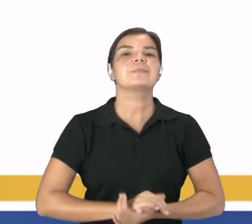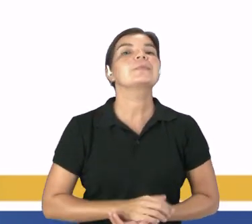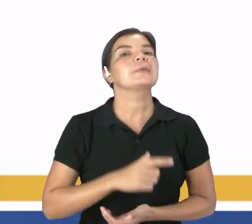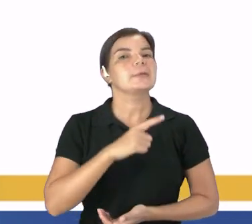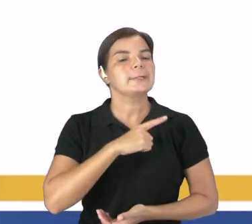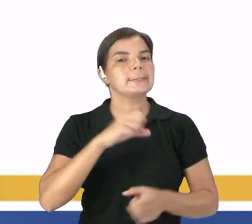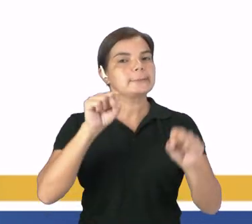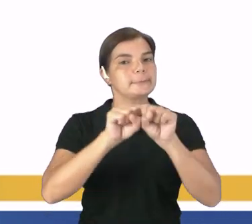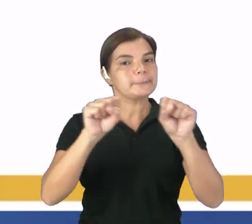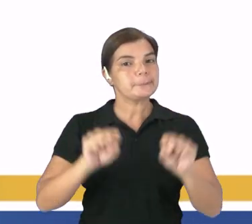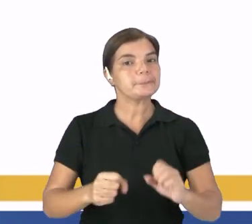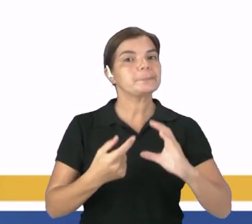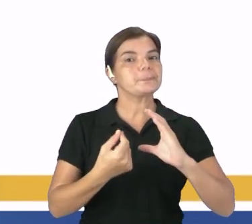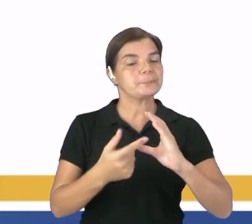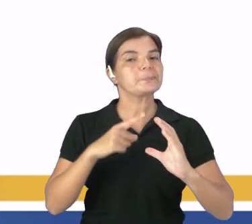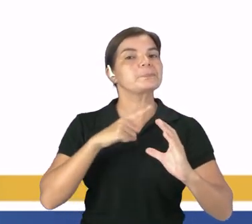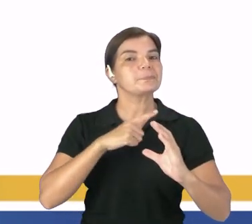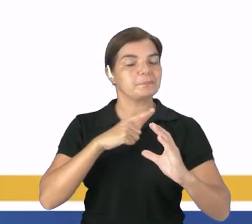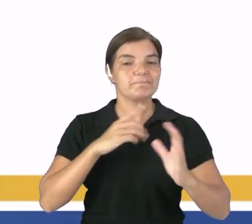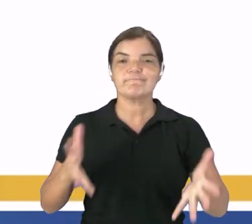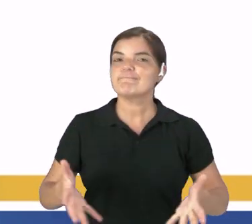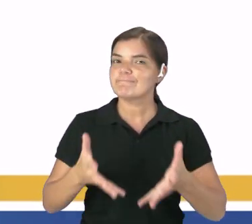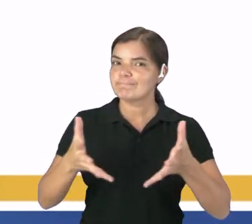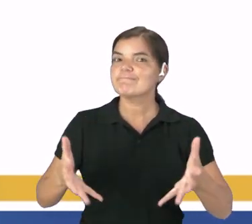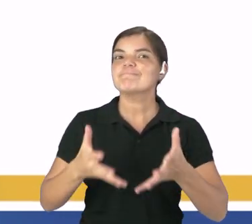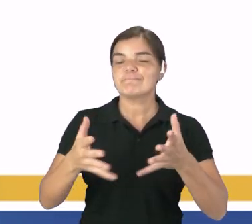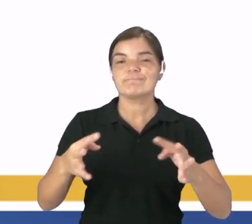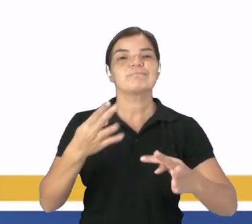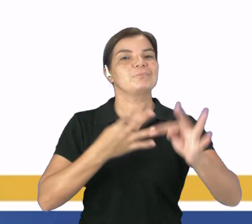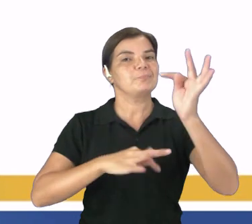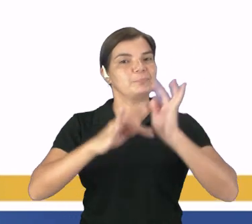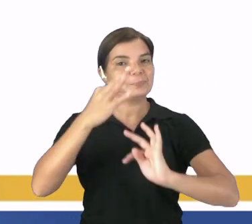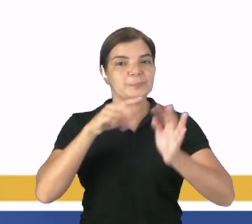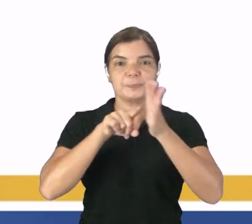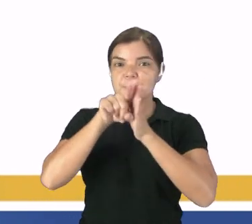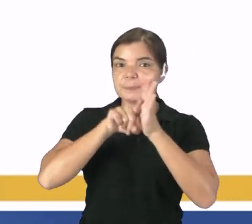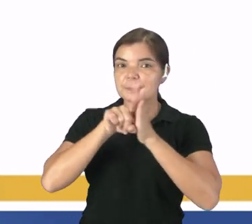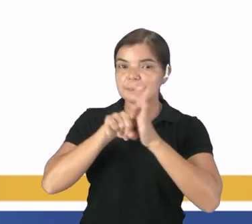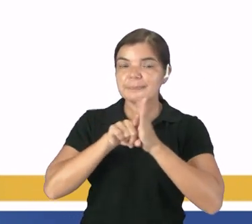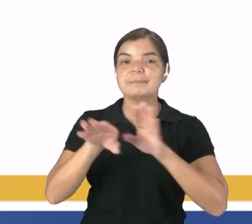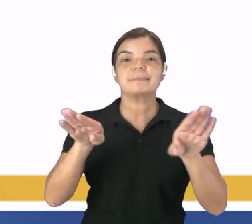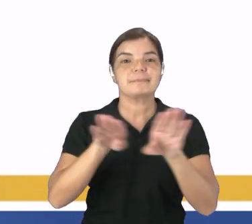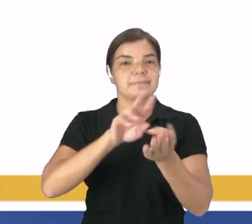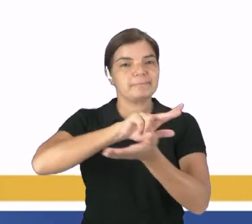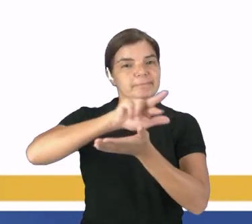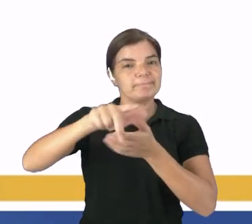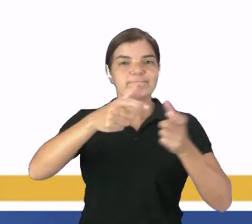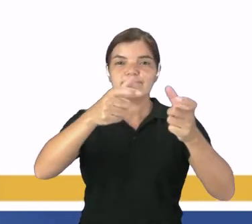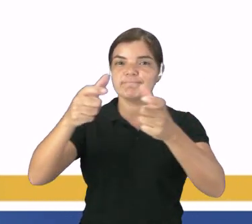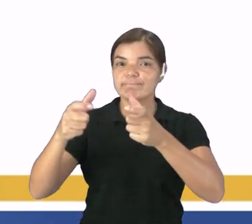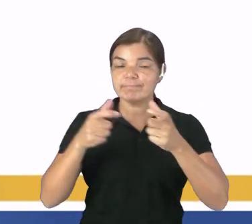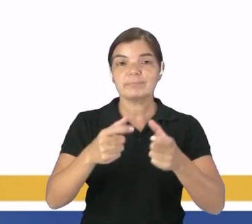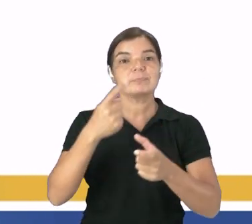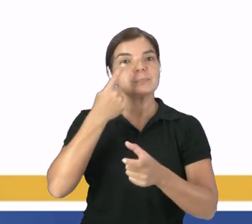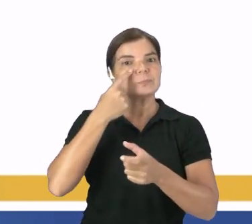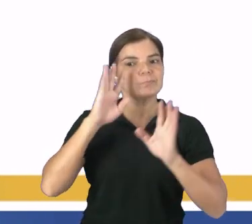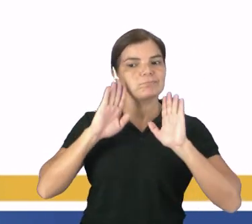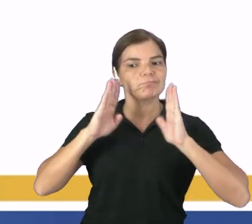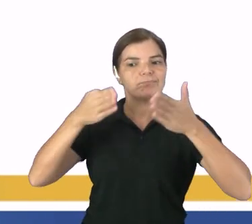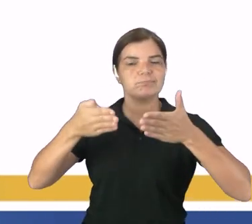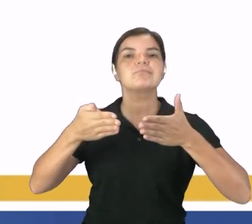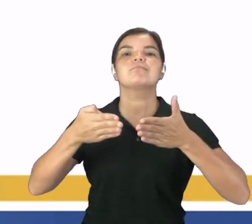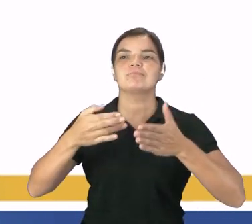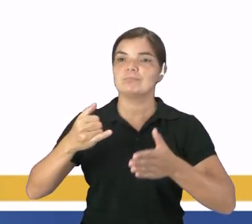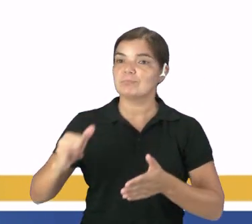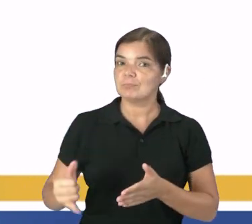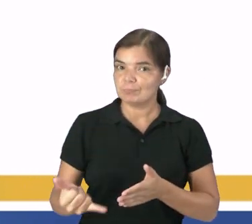letra A, que nesse sistema capitalista vão ocorrer esse incentivo às inovações tecnológicas, às pesquisas em diversas áreas, visando